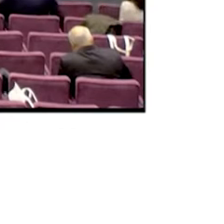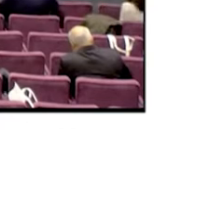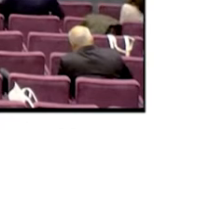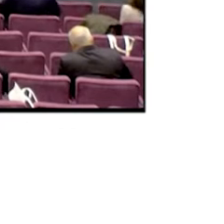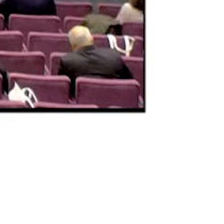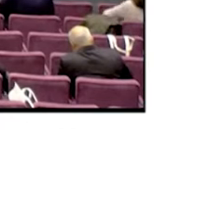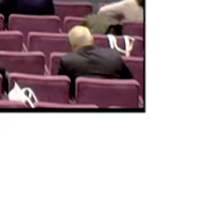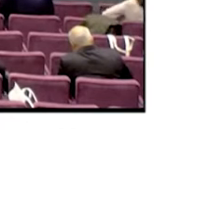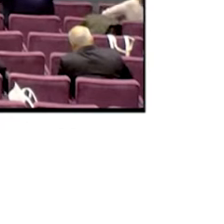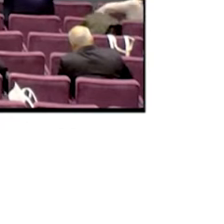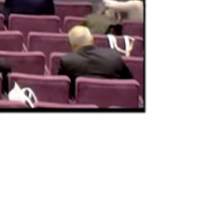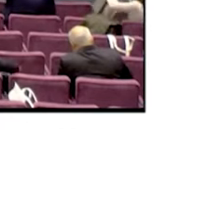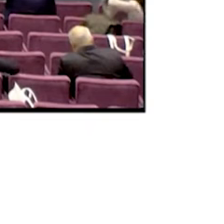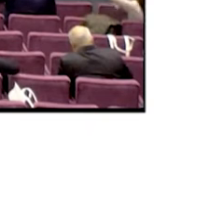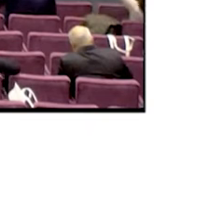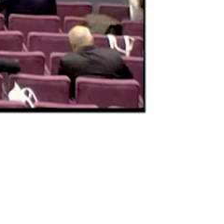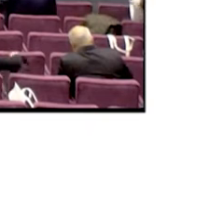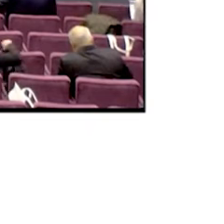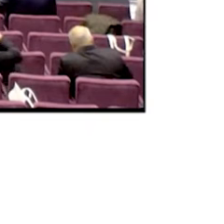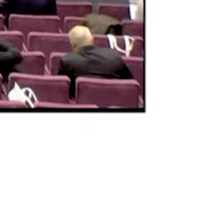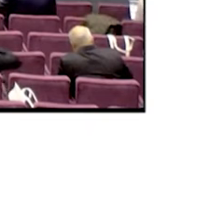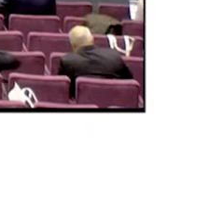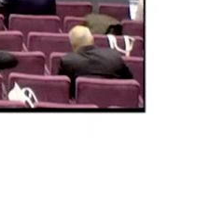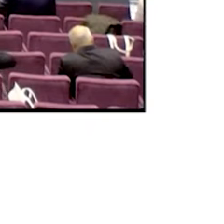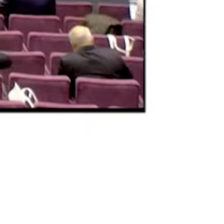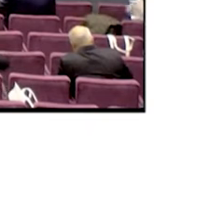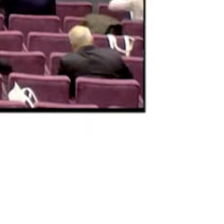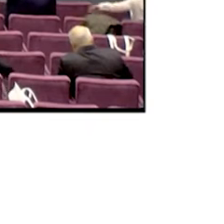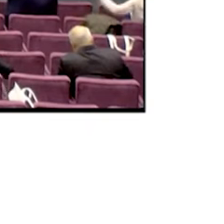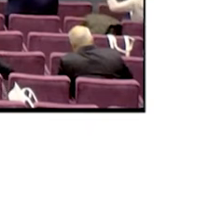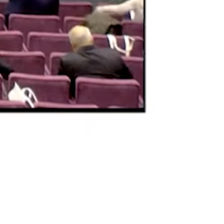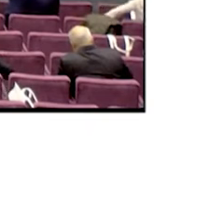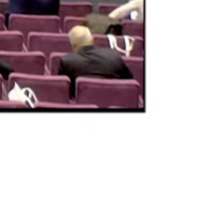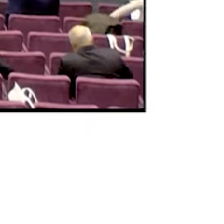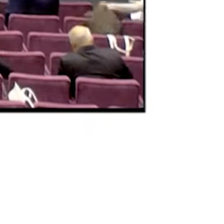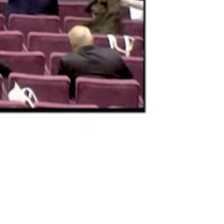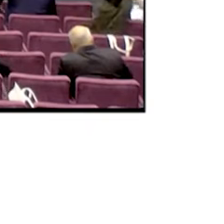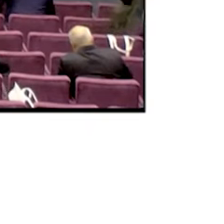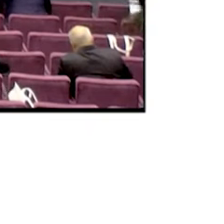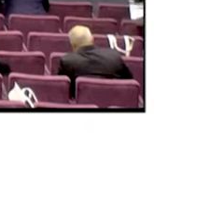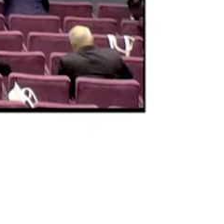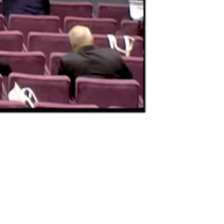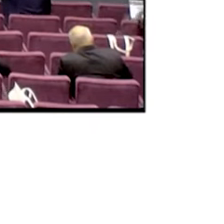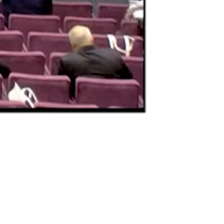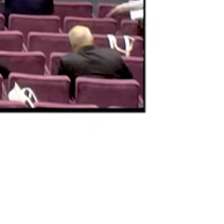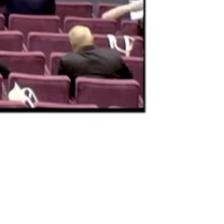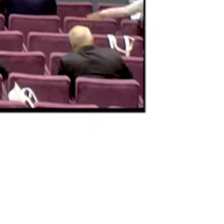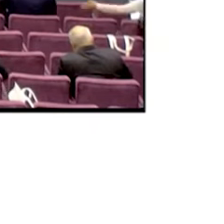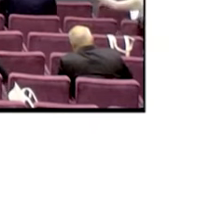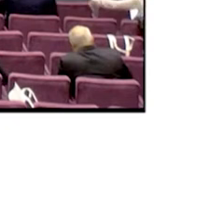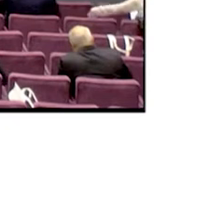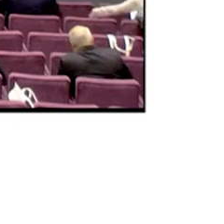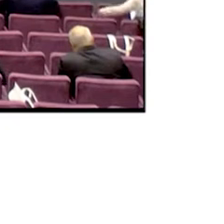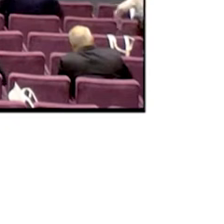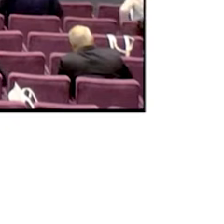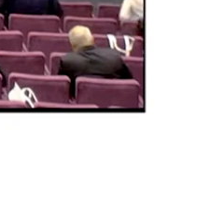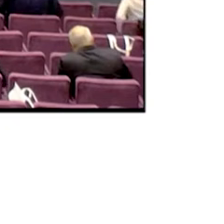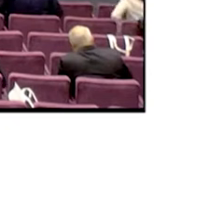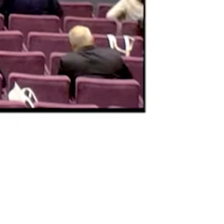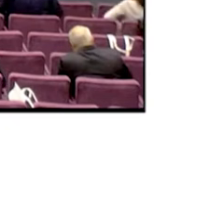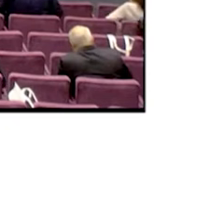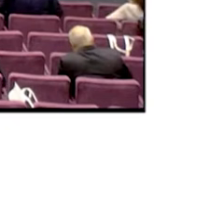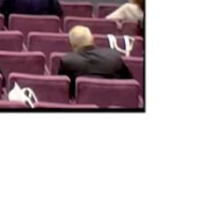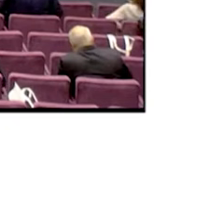escola nacional de formação e aperfeiçoamento de magistrados do trabalho e escola superior do Ministério